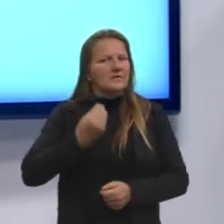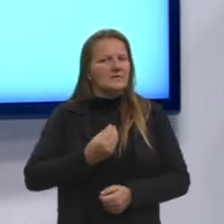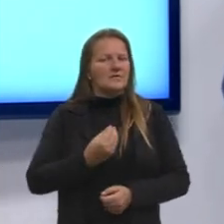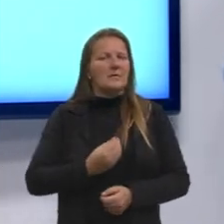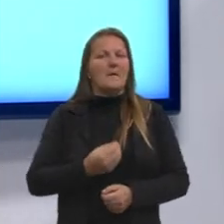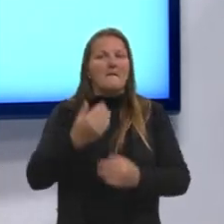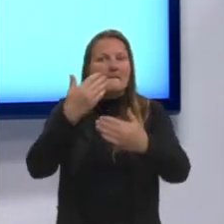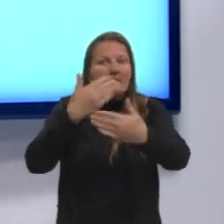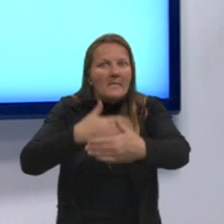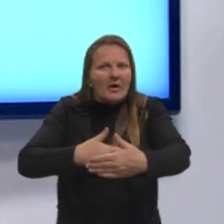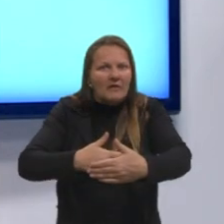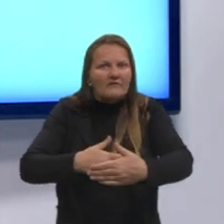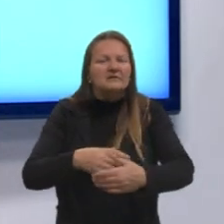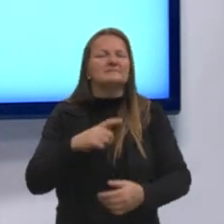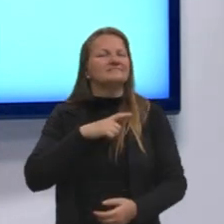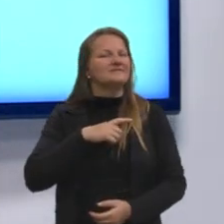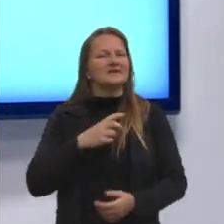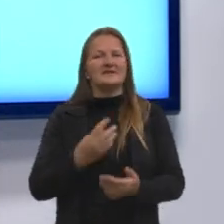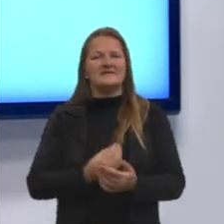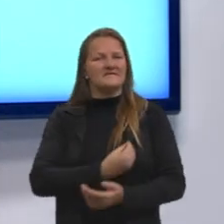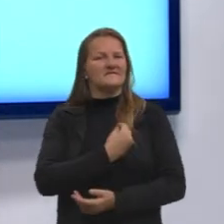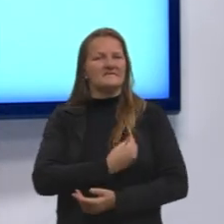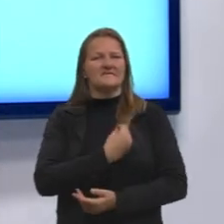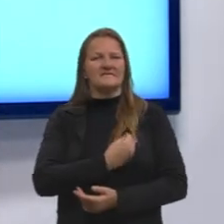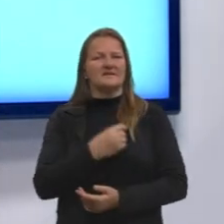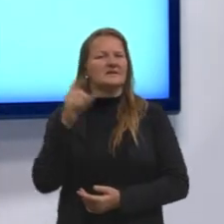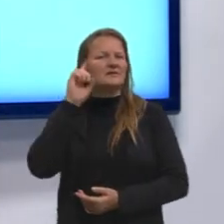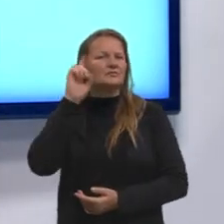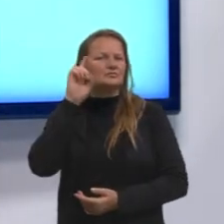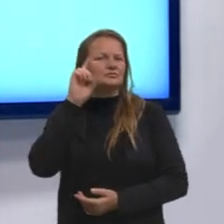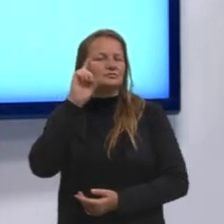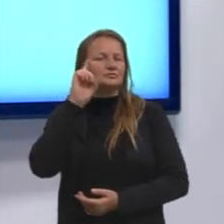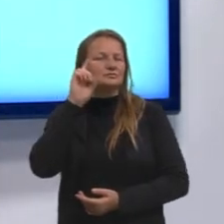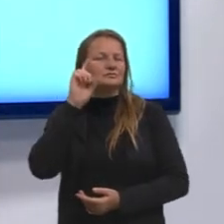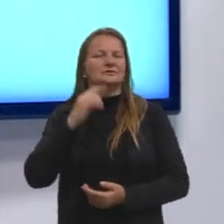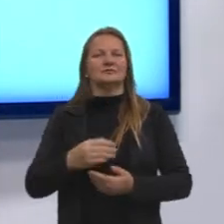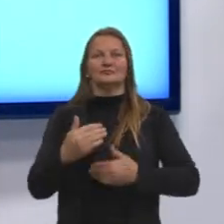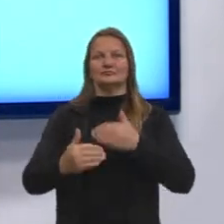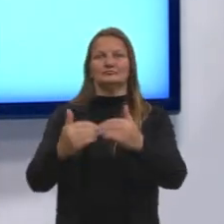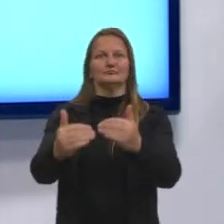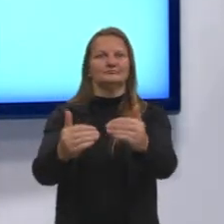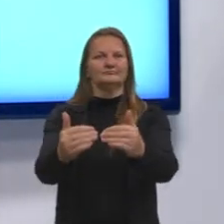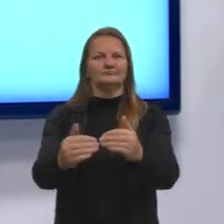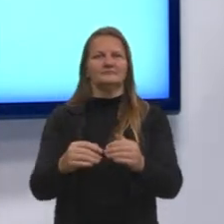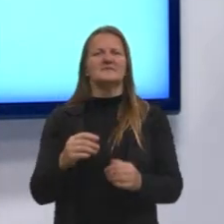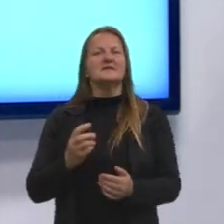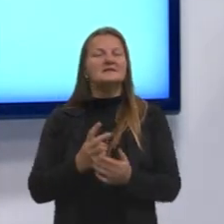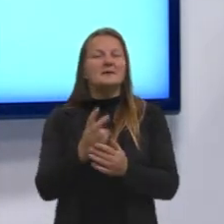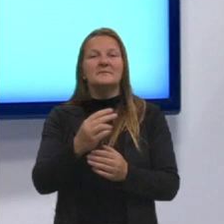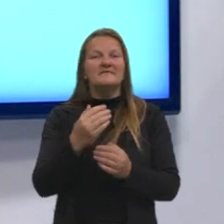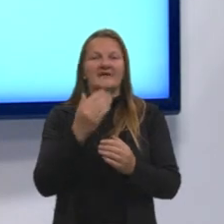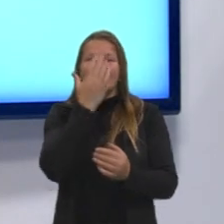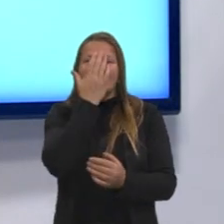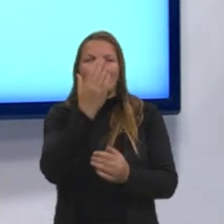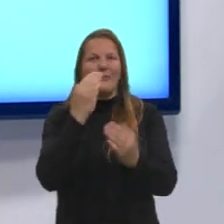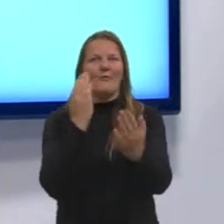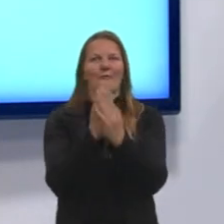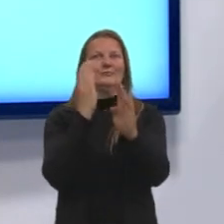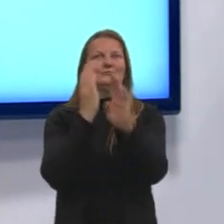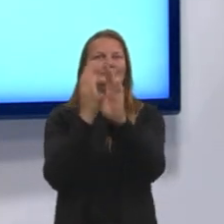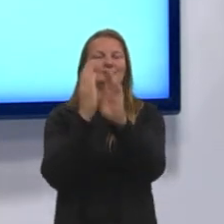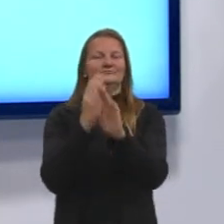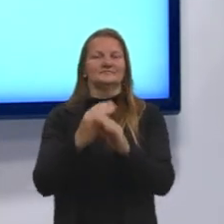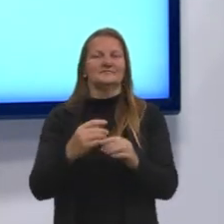né gente elas vão estar presentes aí no nosso dia a dia né no nosso cotidiano a gente vai enfrentar situações como